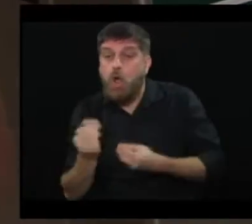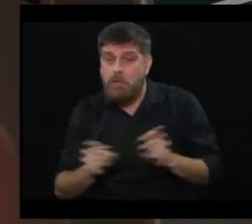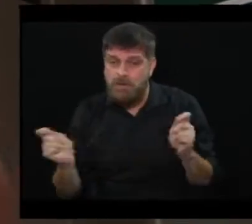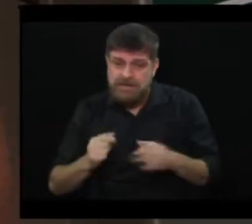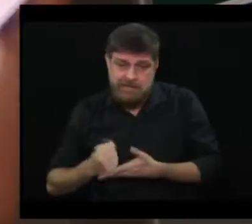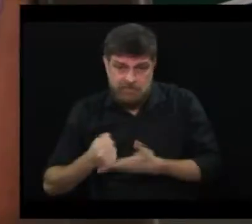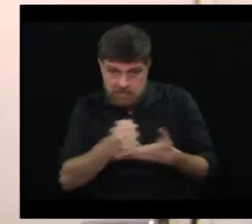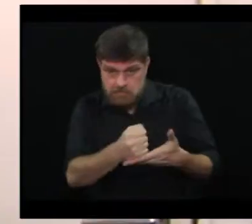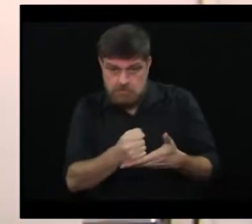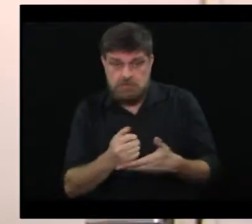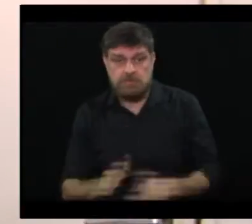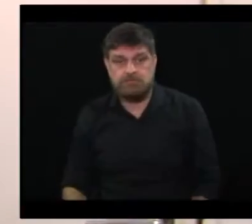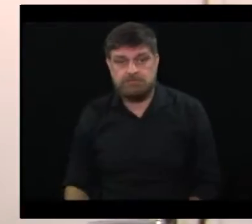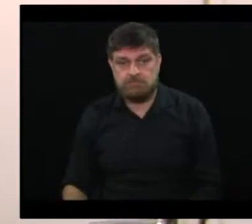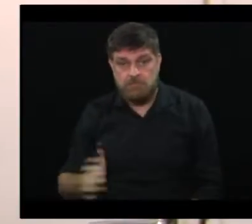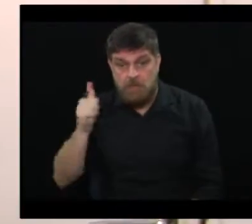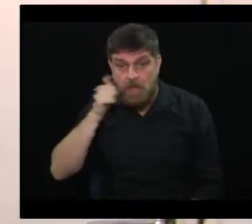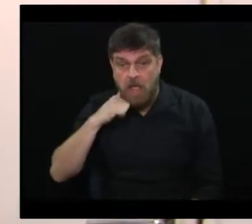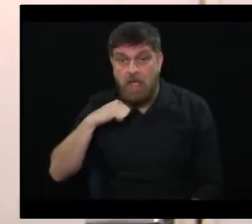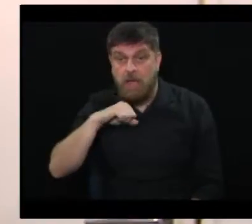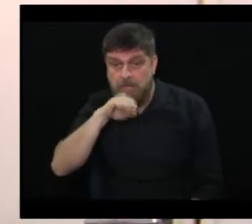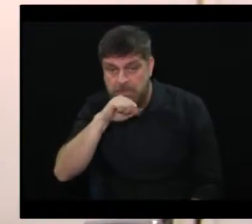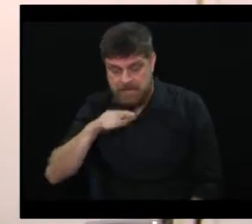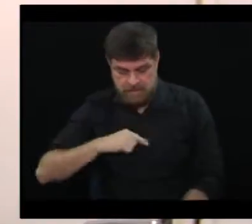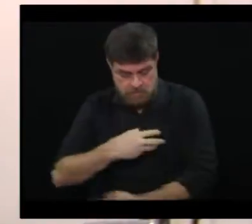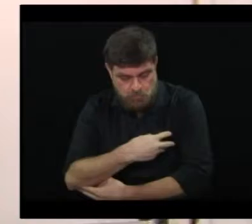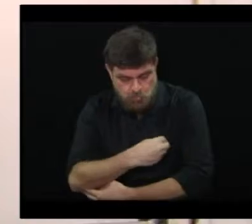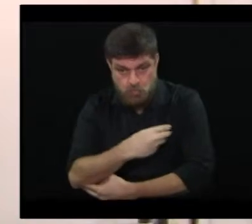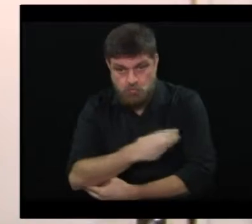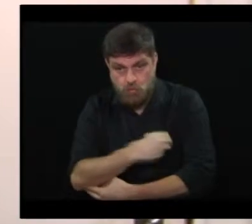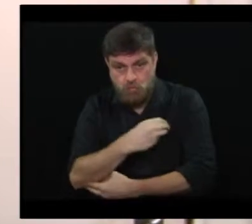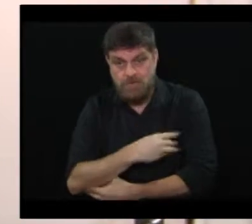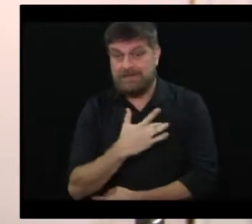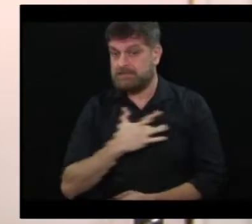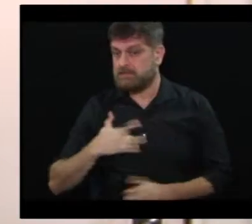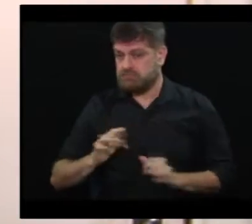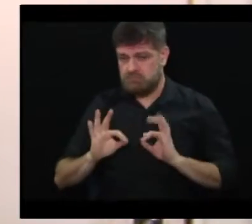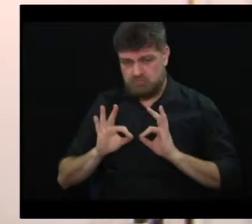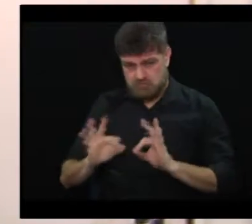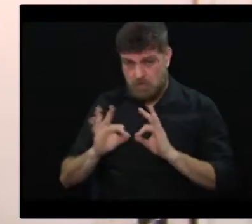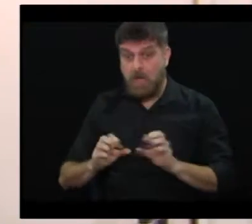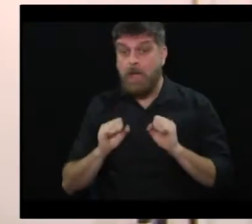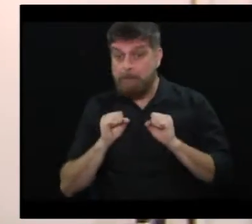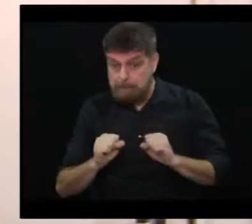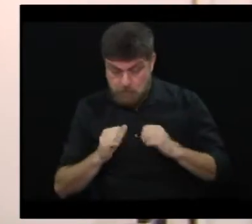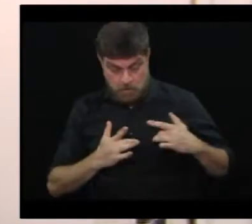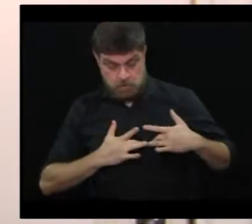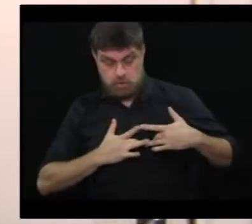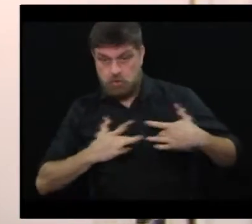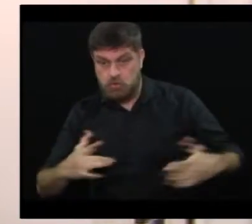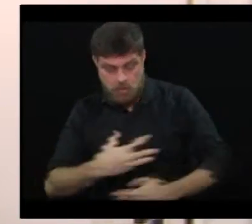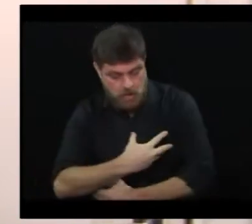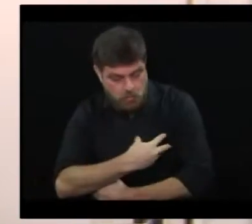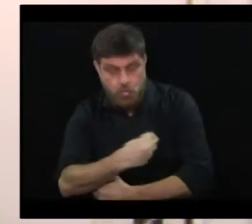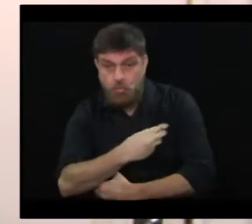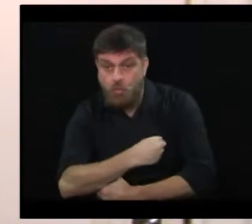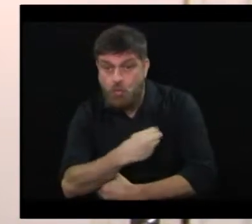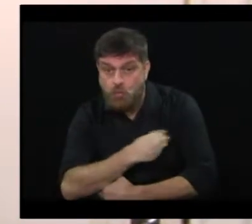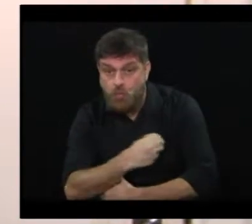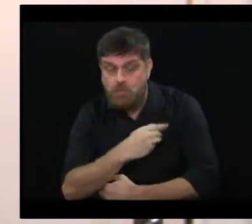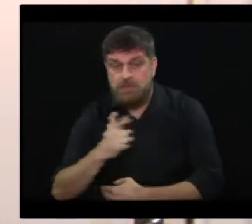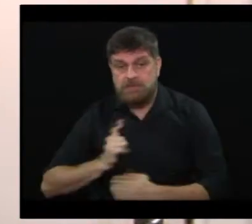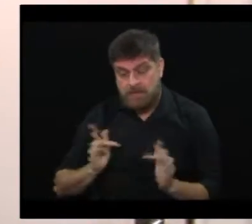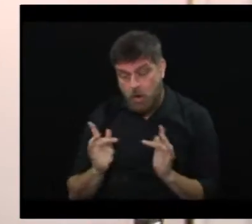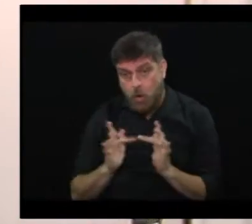ajudar nessa campanha. Toda mulher que amamenta o seu filho, que é saudável, ela pode ser uma doadora. ela precisa entrar